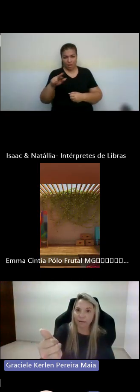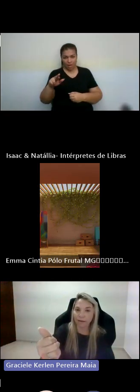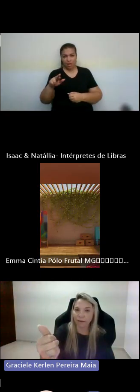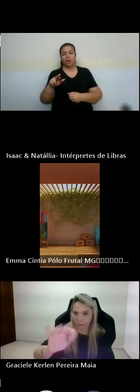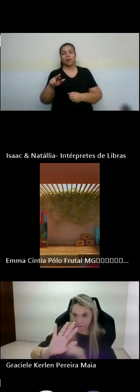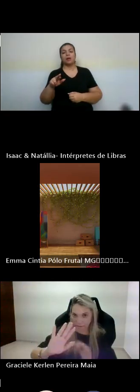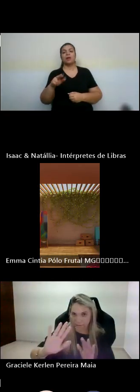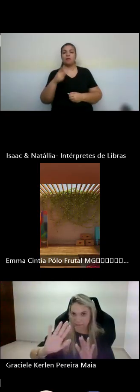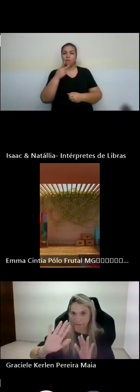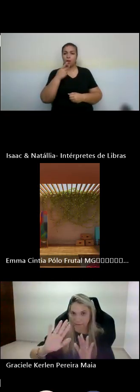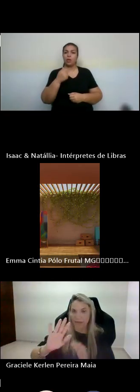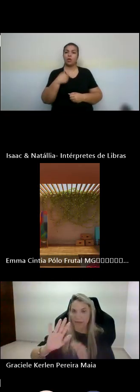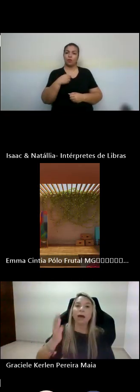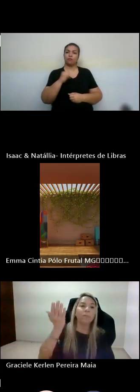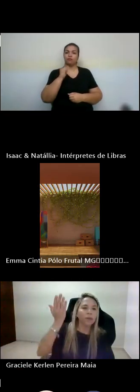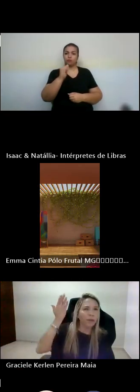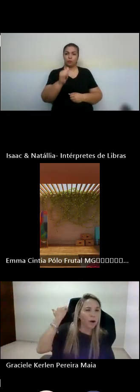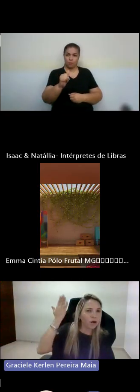informar.